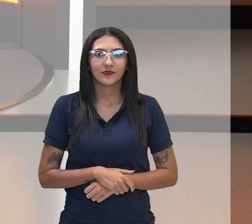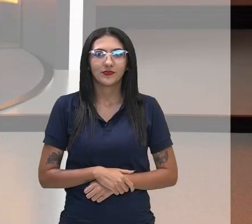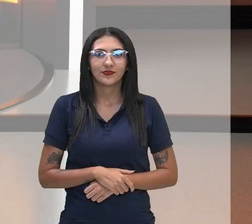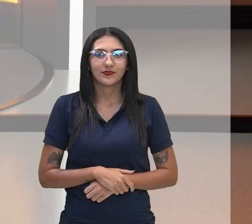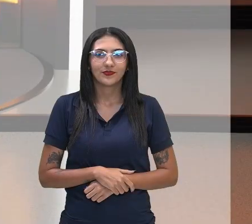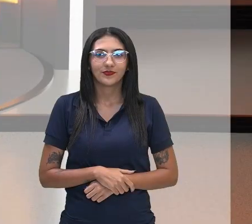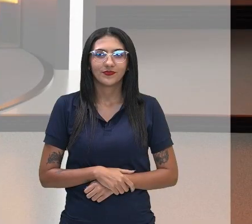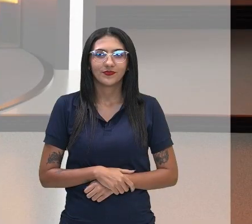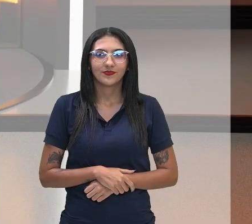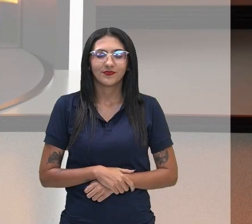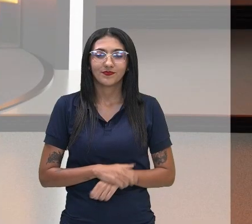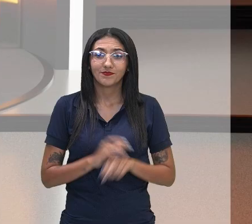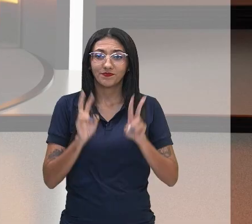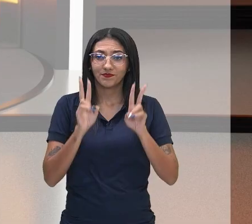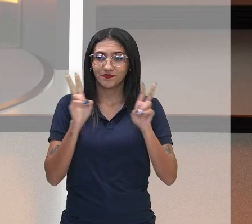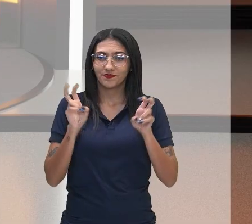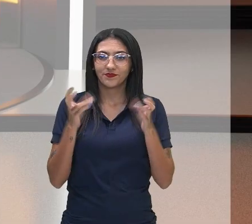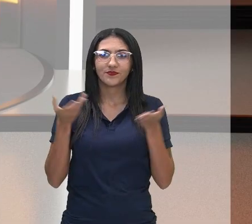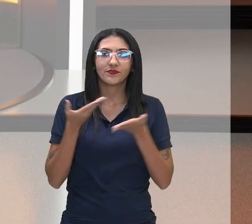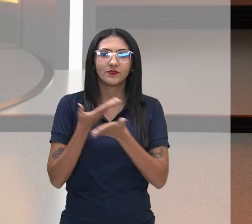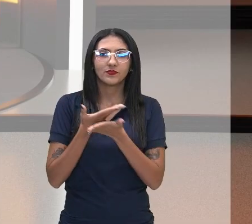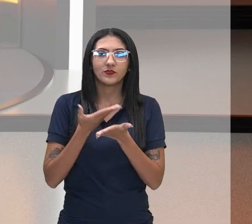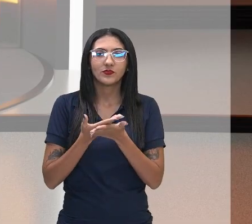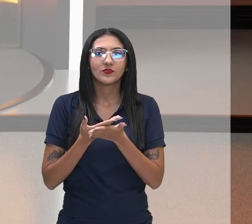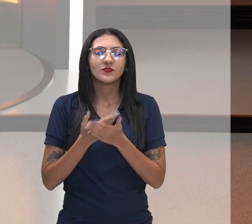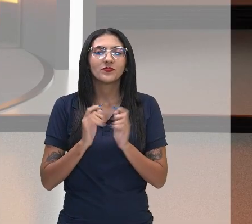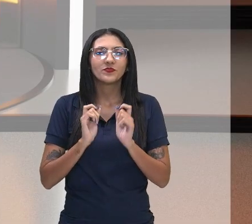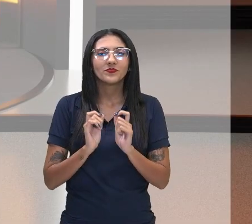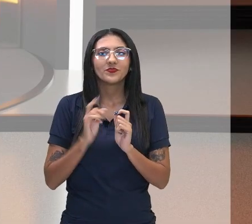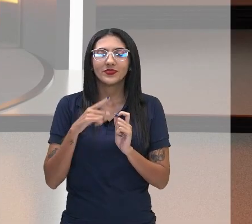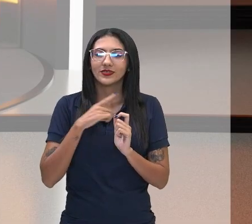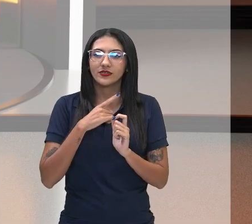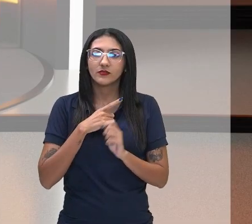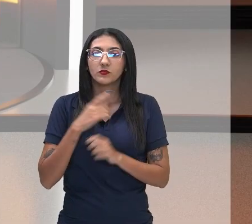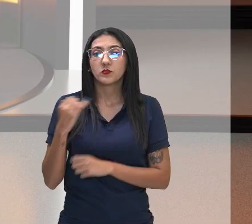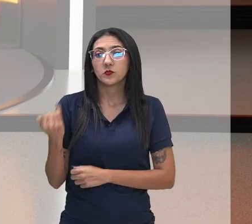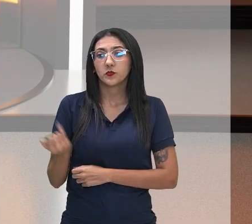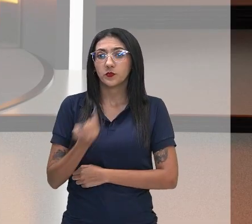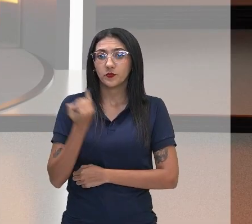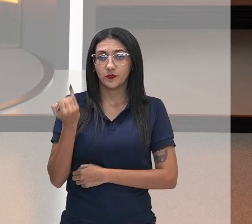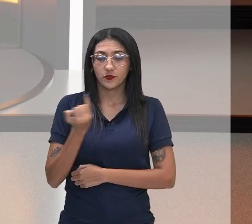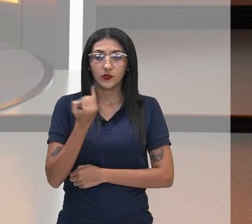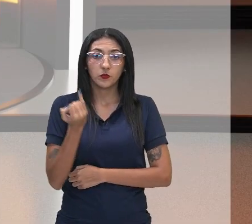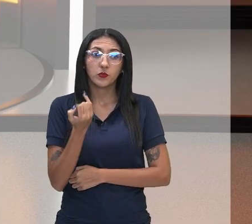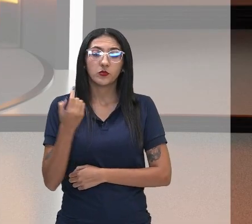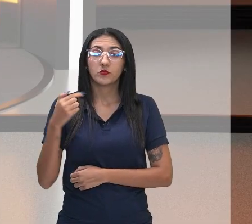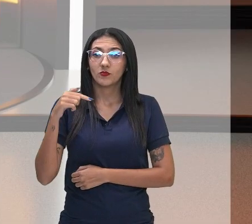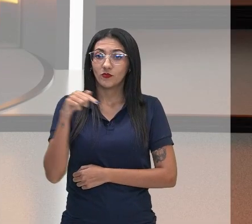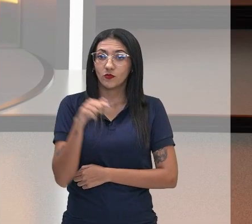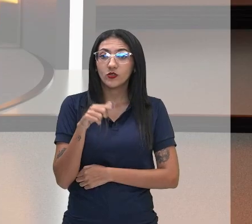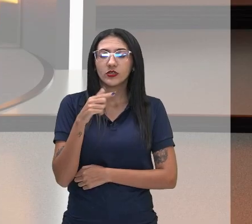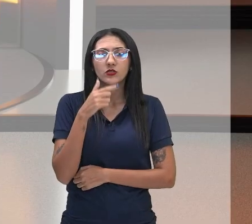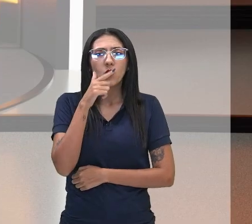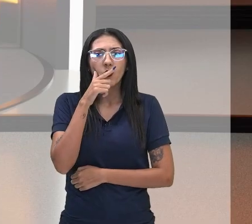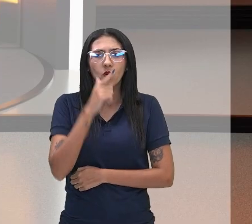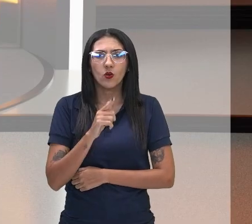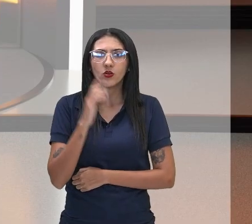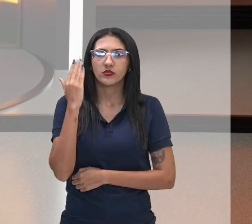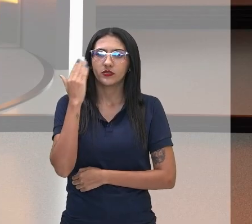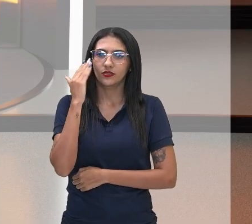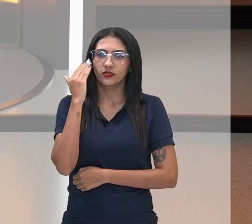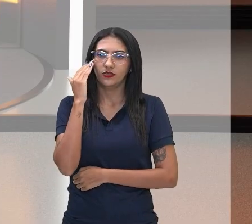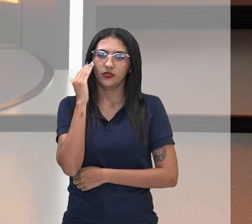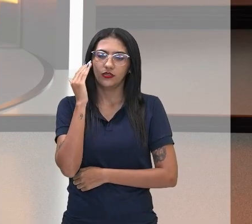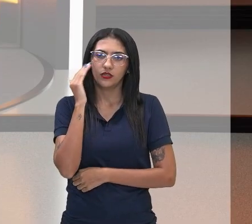E a temática da nossa aula, ela é fundamental para você compreender